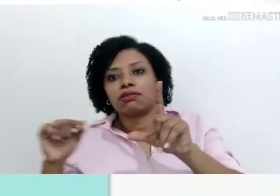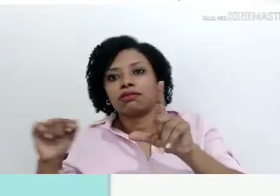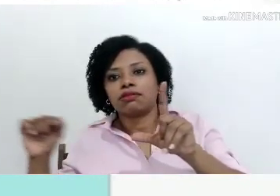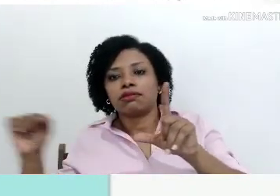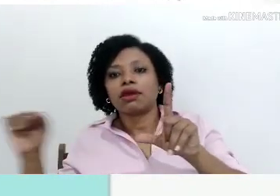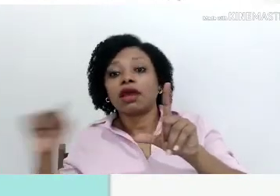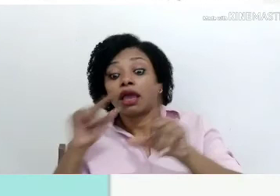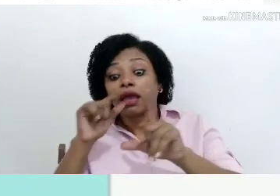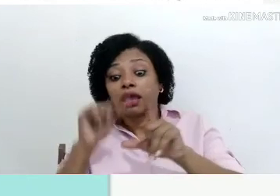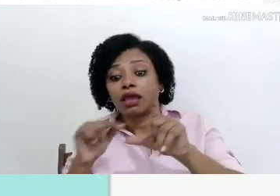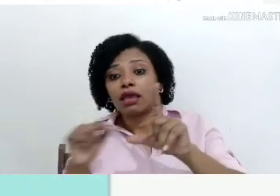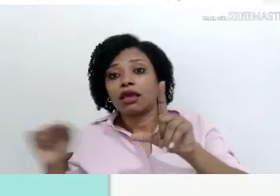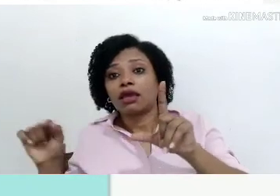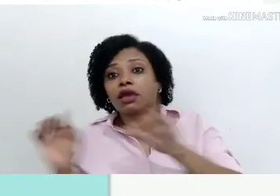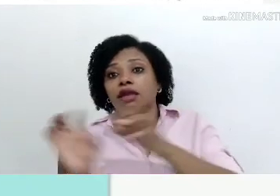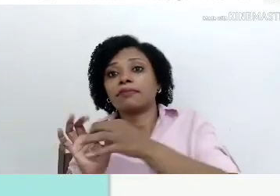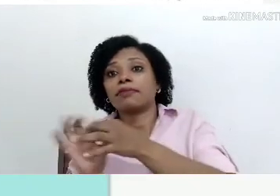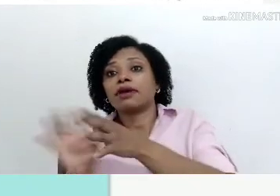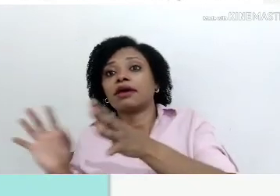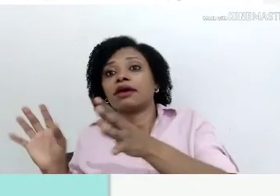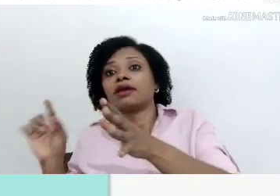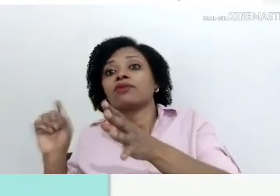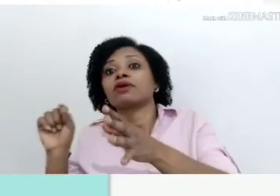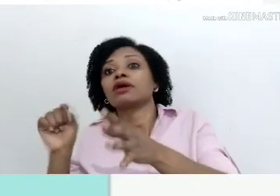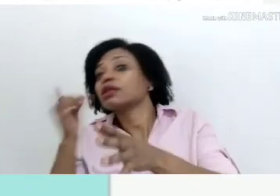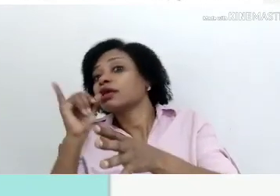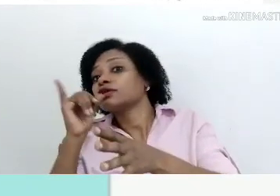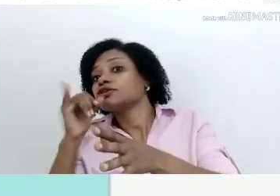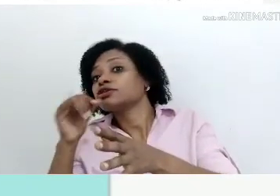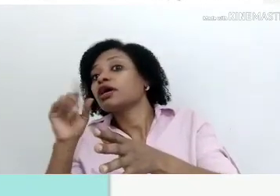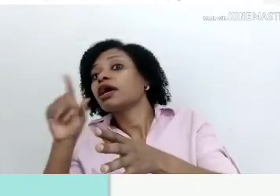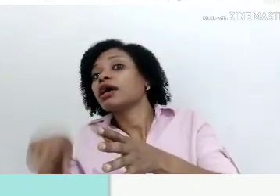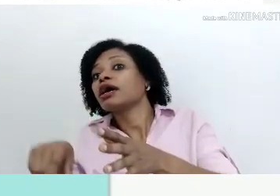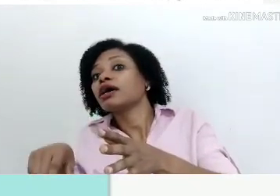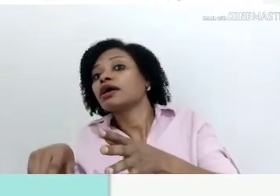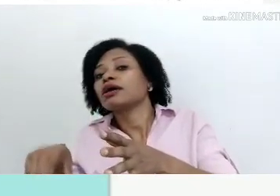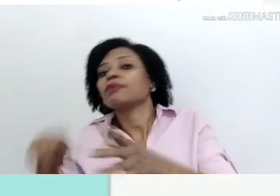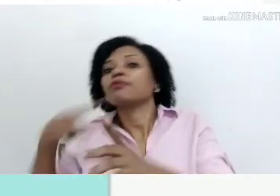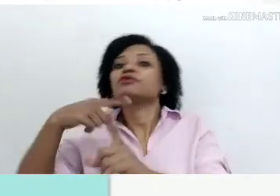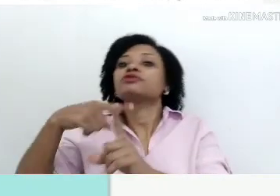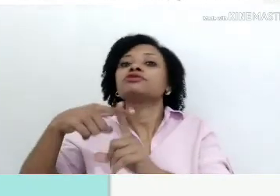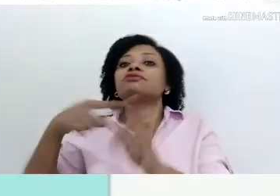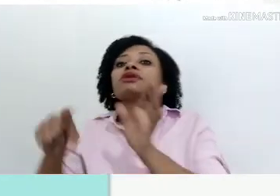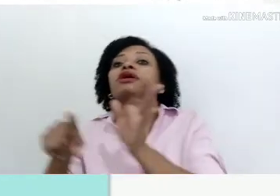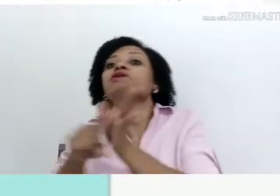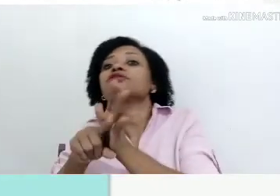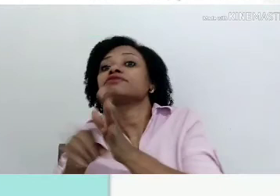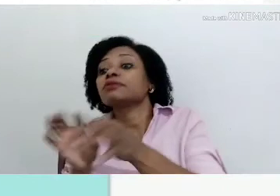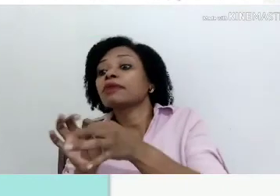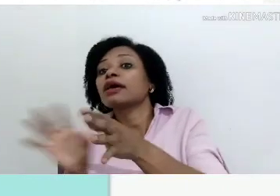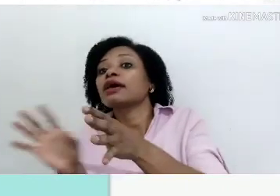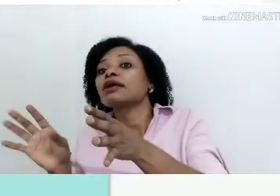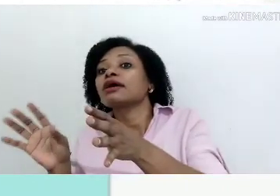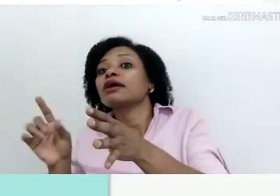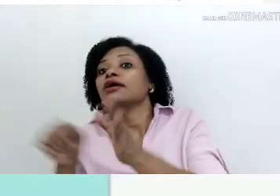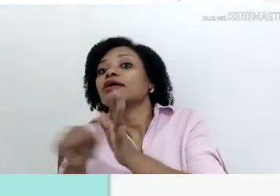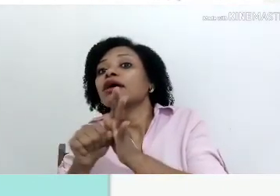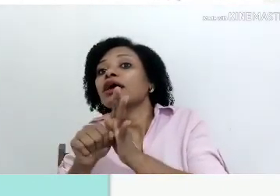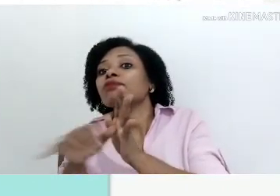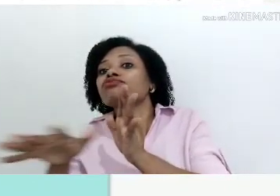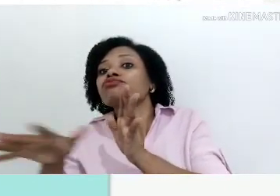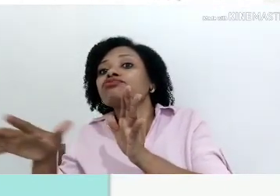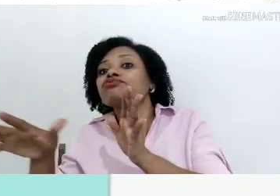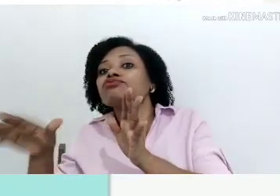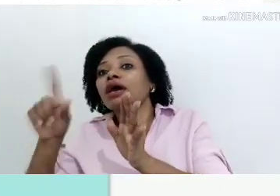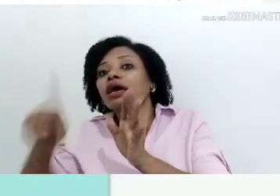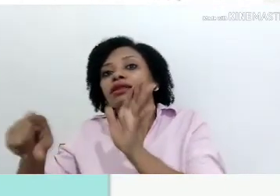de energia. Se ocorre liberação de energia, o ΔH é positivo ou negativo? Negativo, né? Então, é a reação o